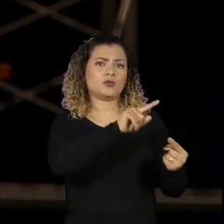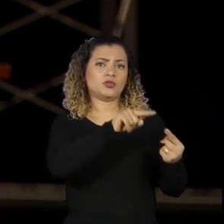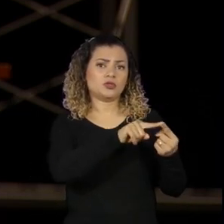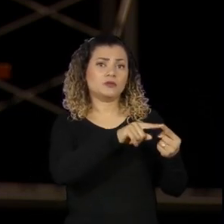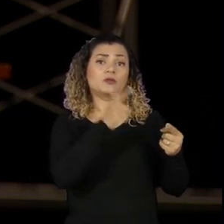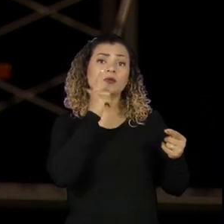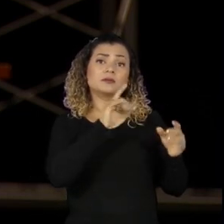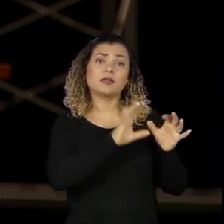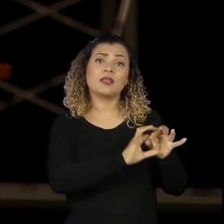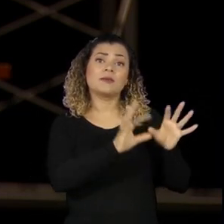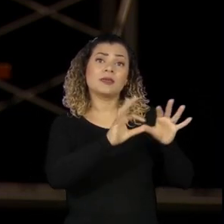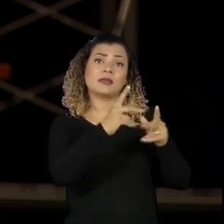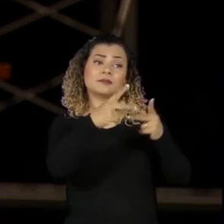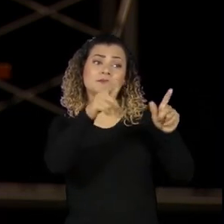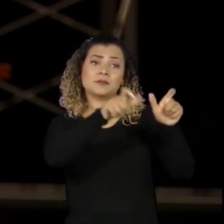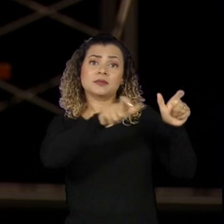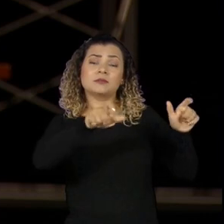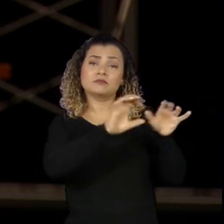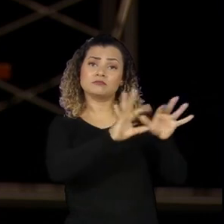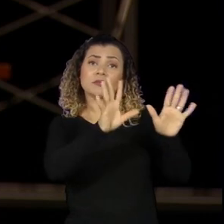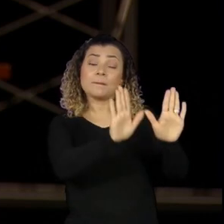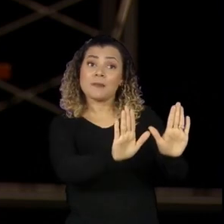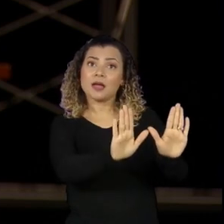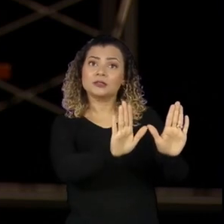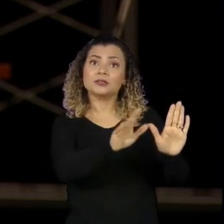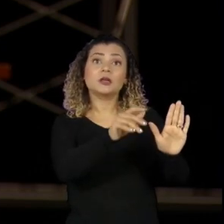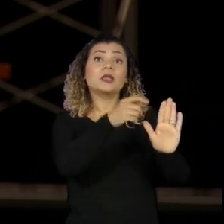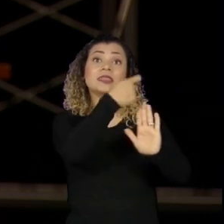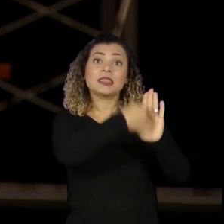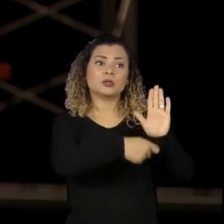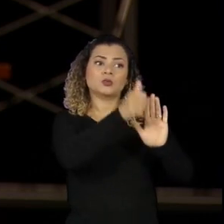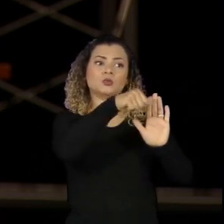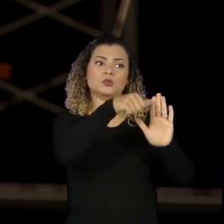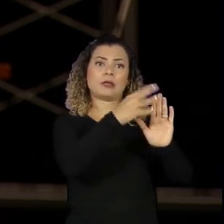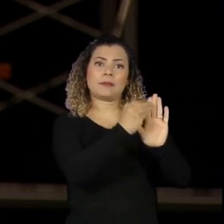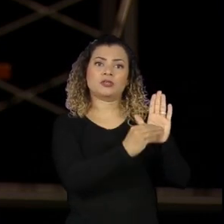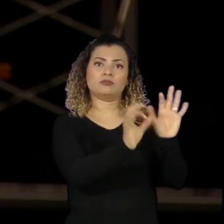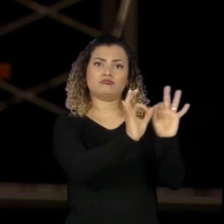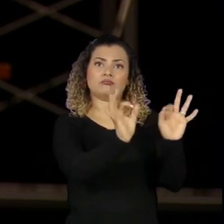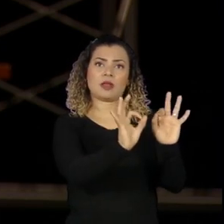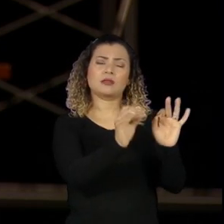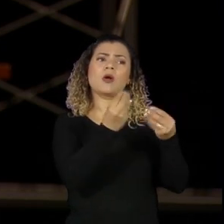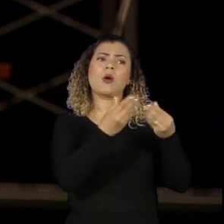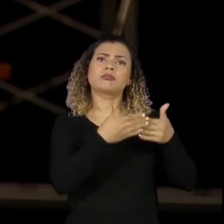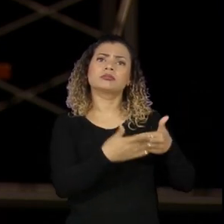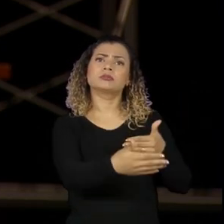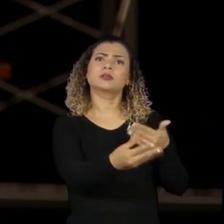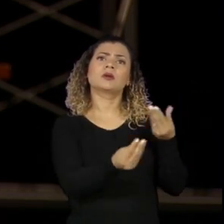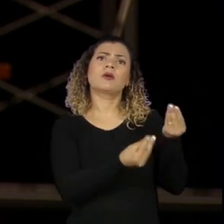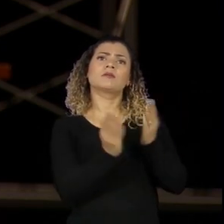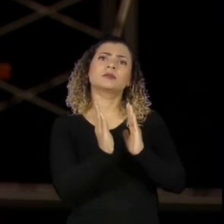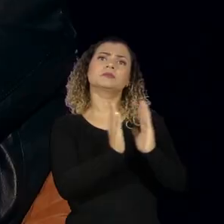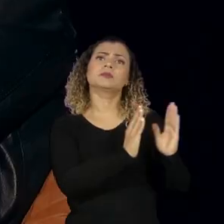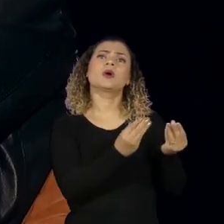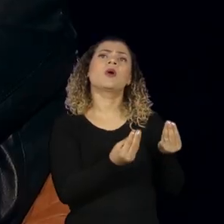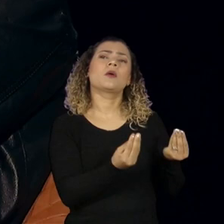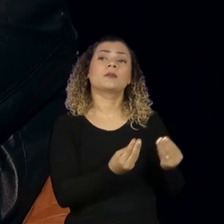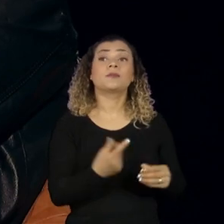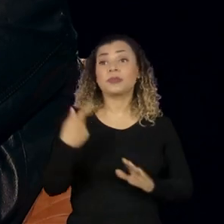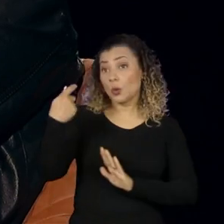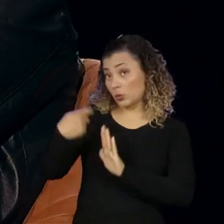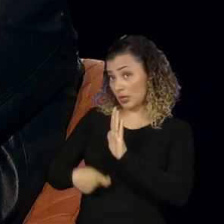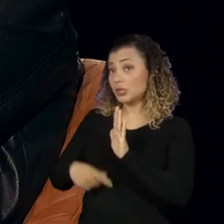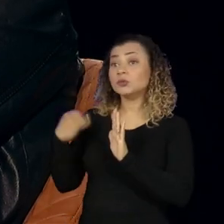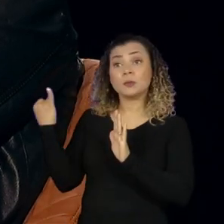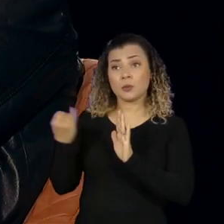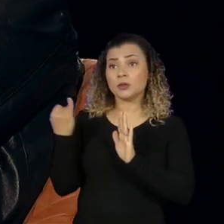boa liberdade para os atores, desde que eles não alterem o seu texto, né? Como é que você leva esse processo? Como é que é? Eu acho que o texto é muito importante,